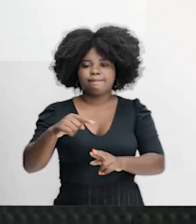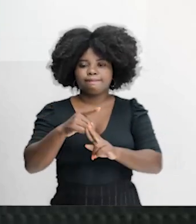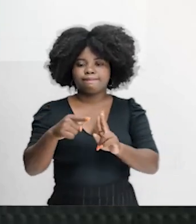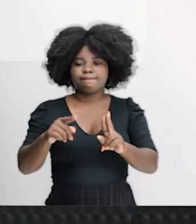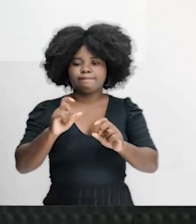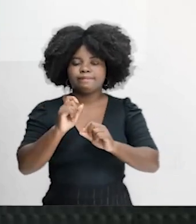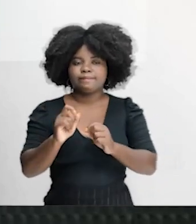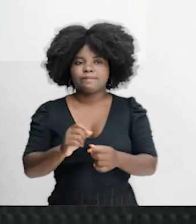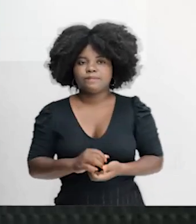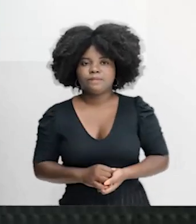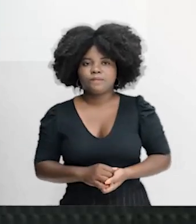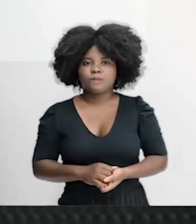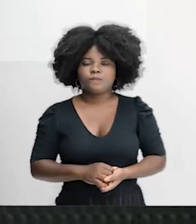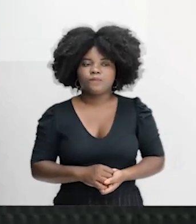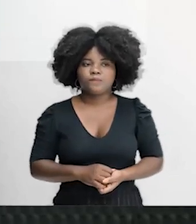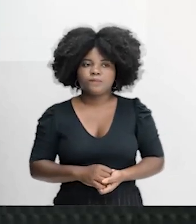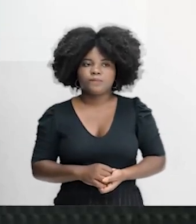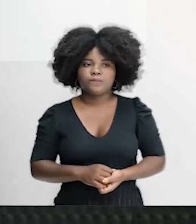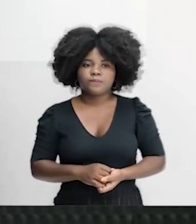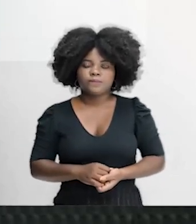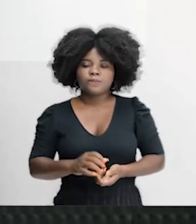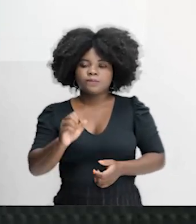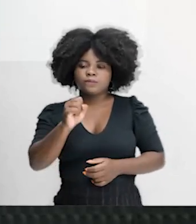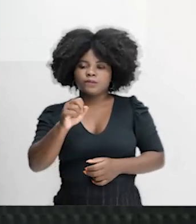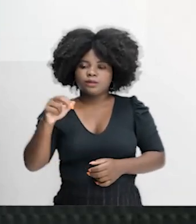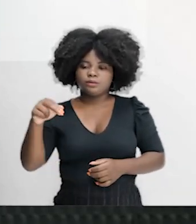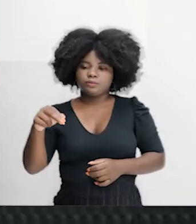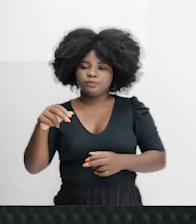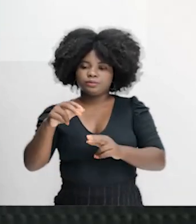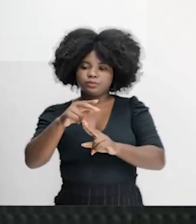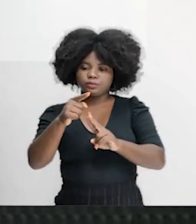π. A tangente de π é seno de π